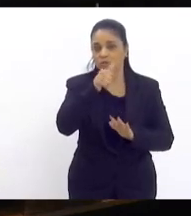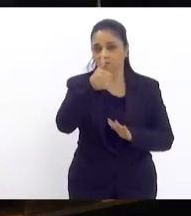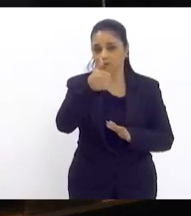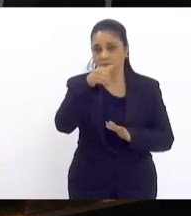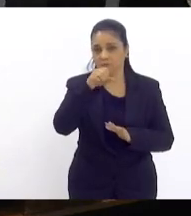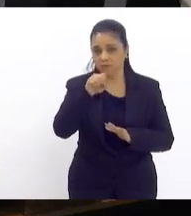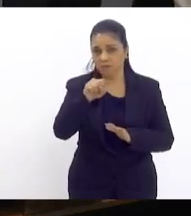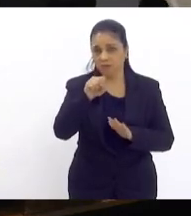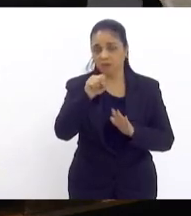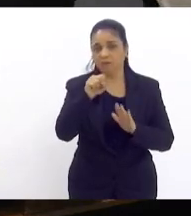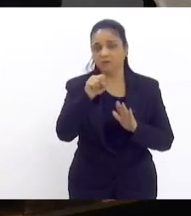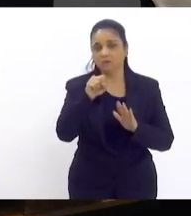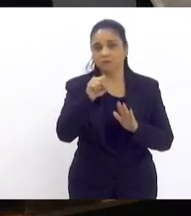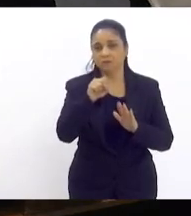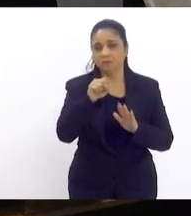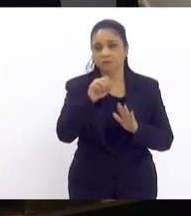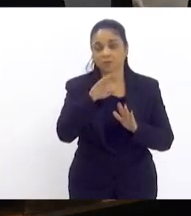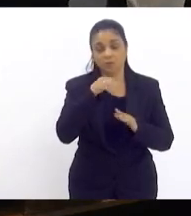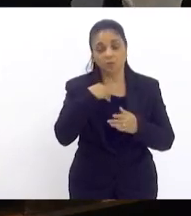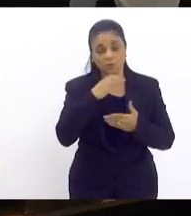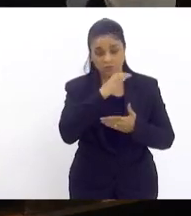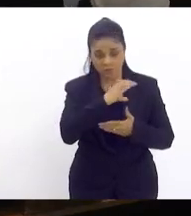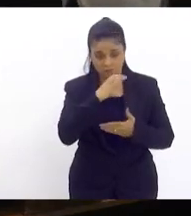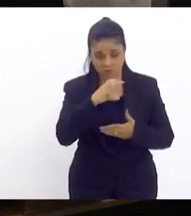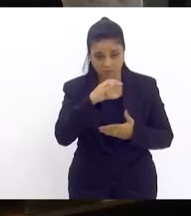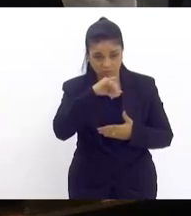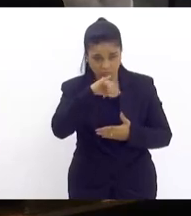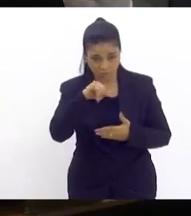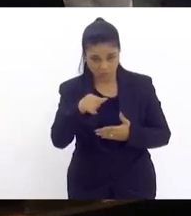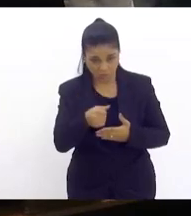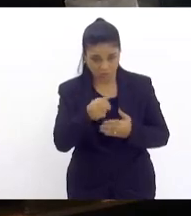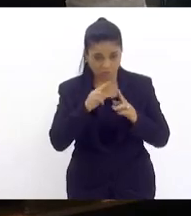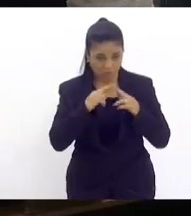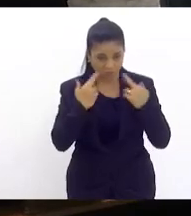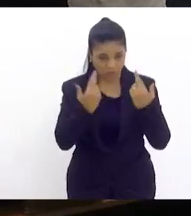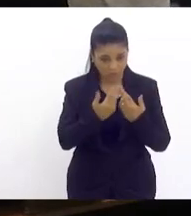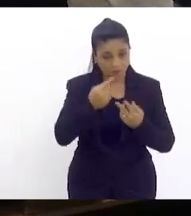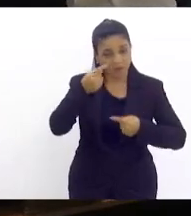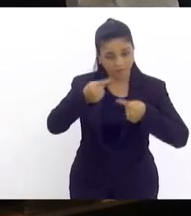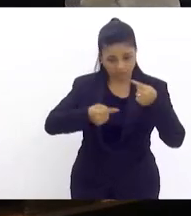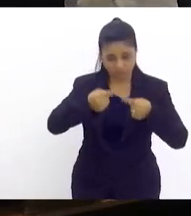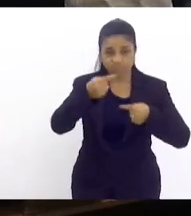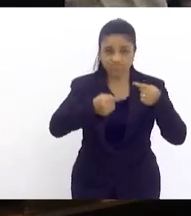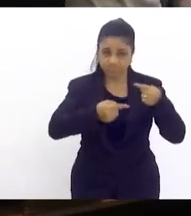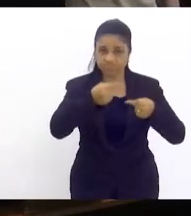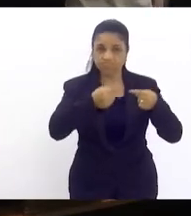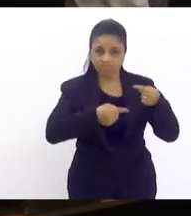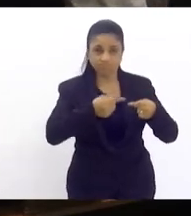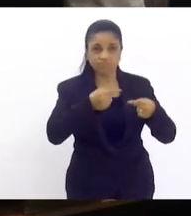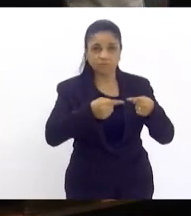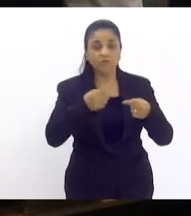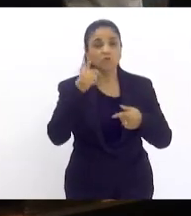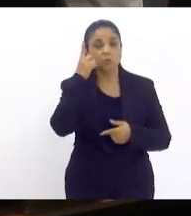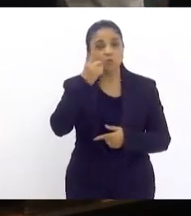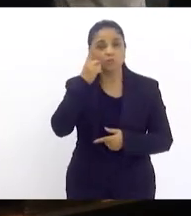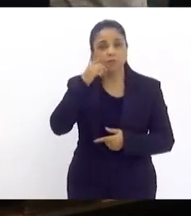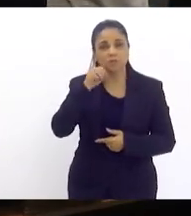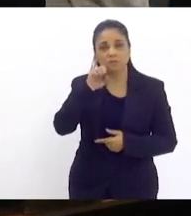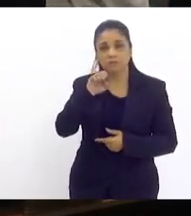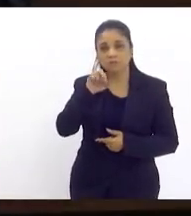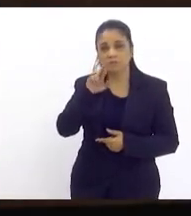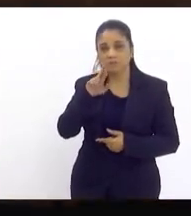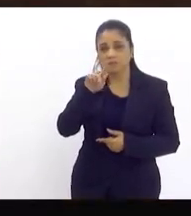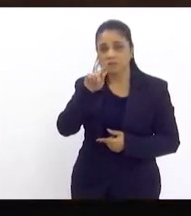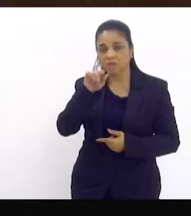da casa no âmbito da ccj a gente promoveu essa discussão ela foi trazida a colação até pelo Deputado Dr Serginho